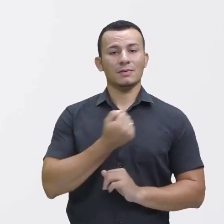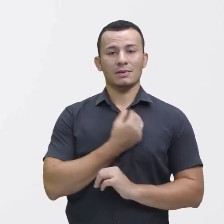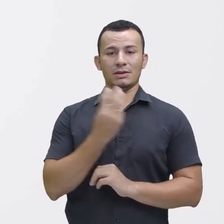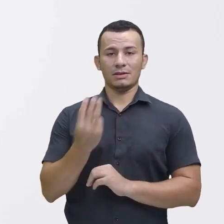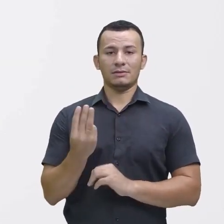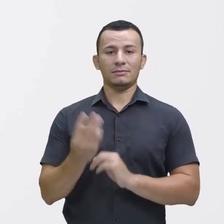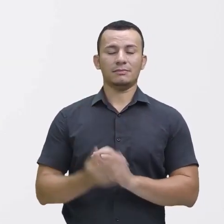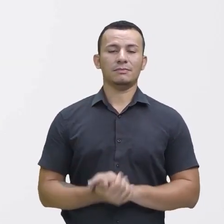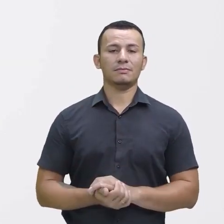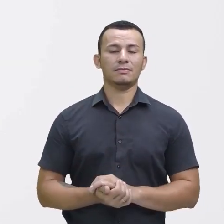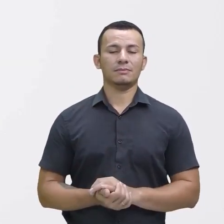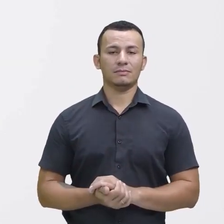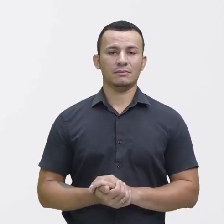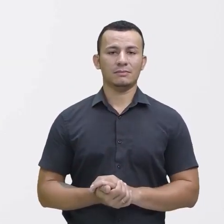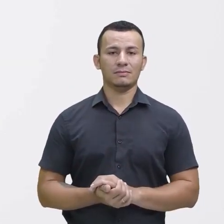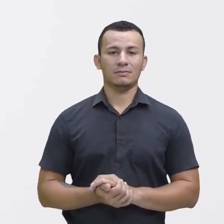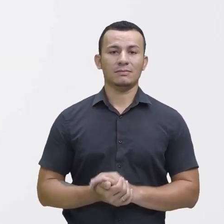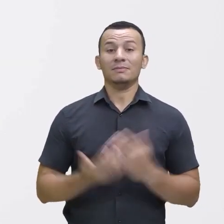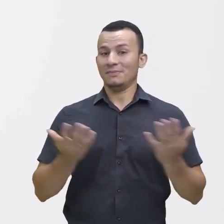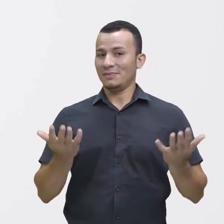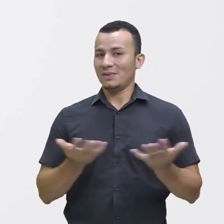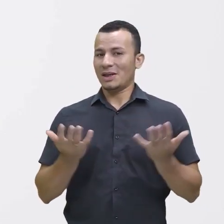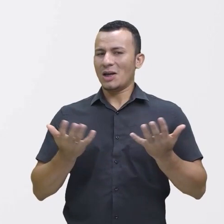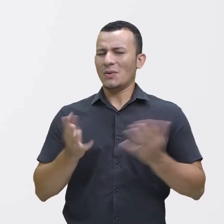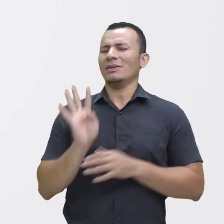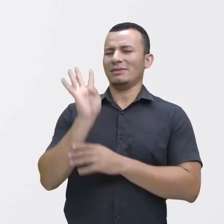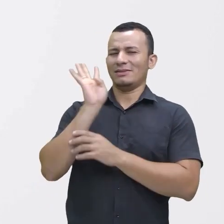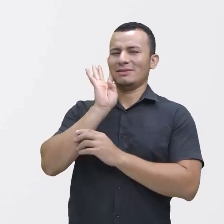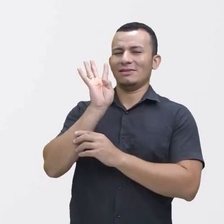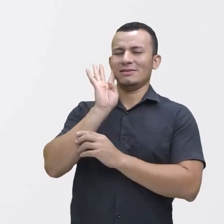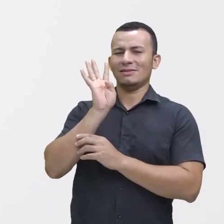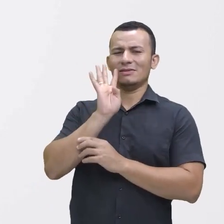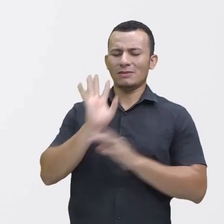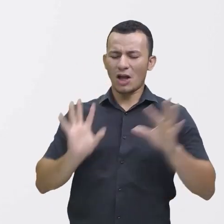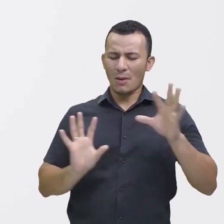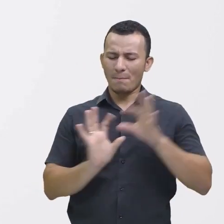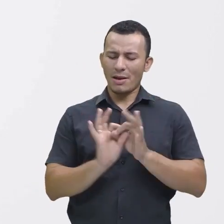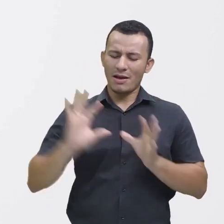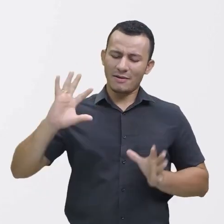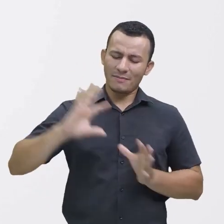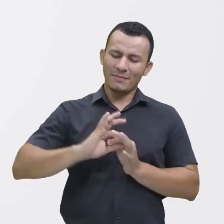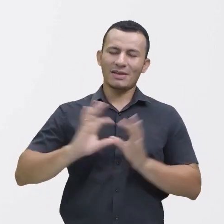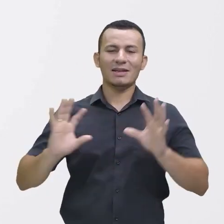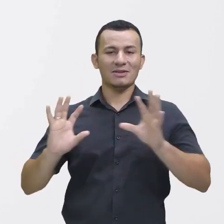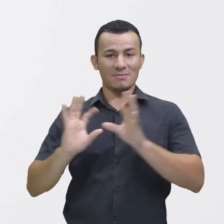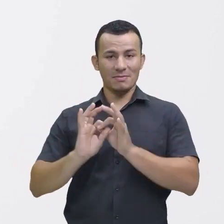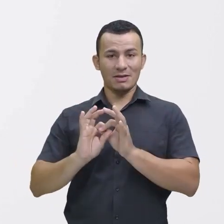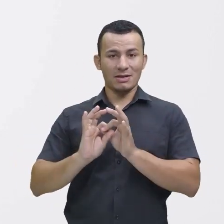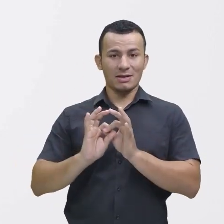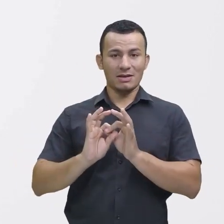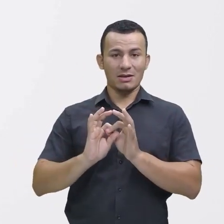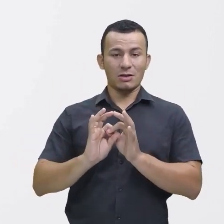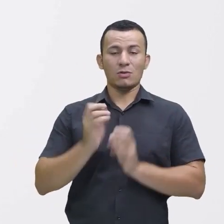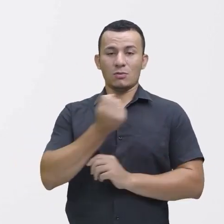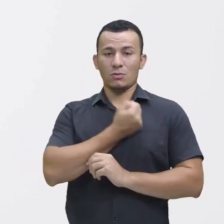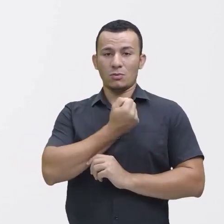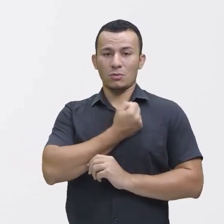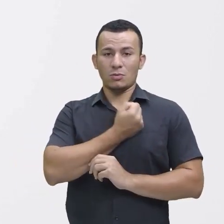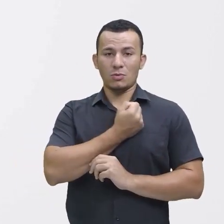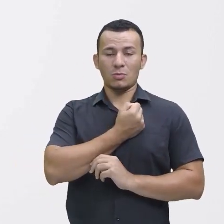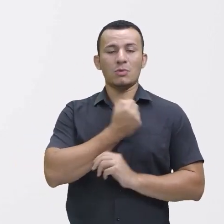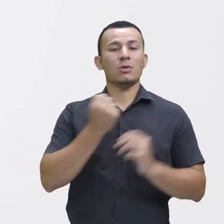3? Agora, que divertido! Ligue as sentenças com relação de igualdade de novo,